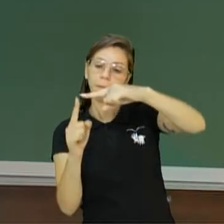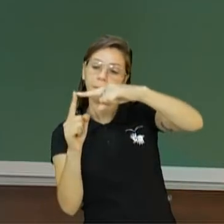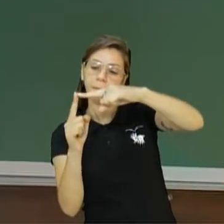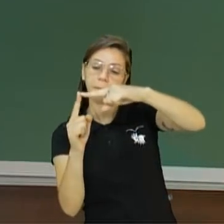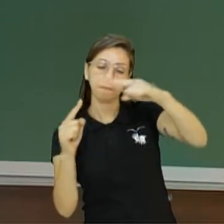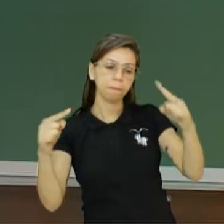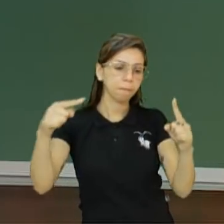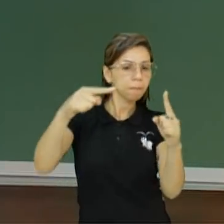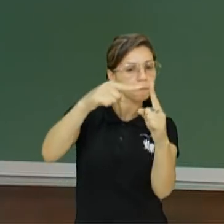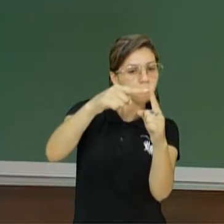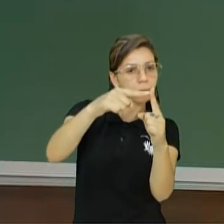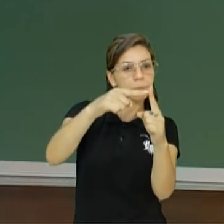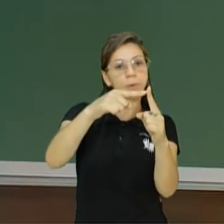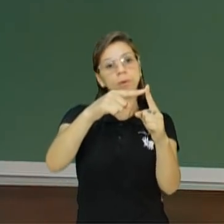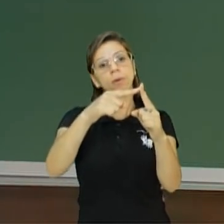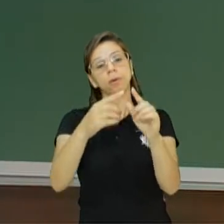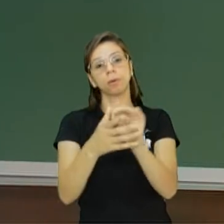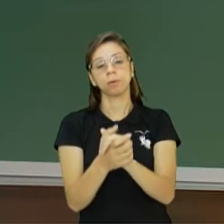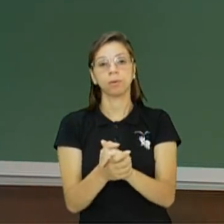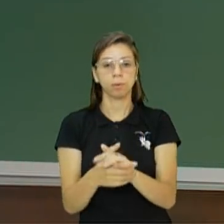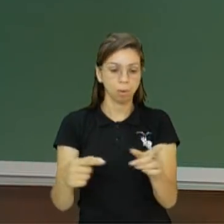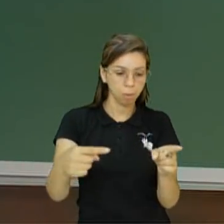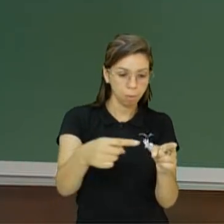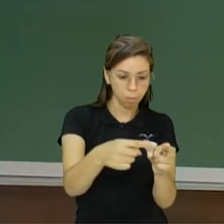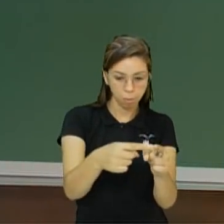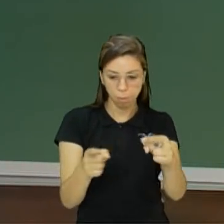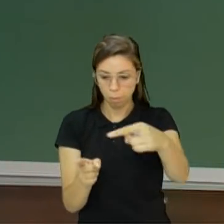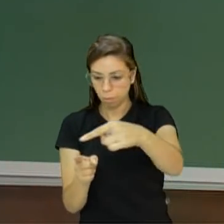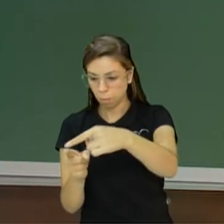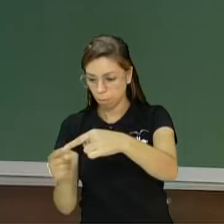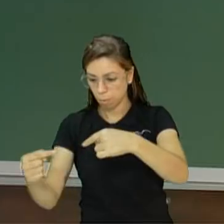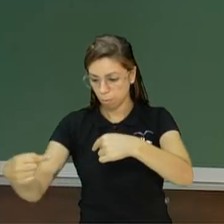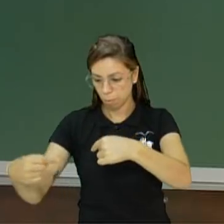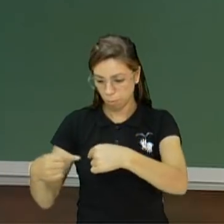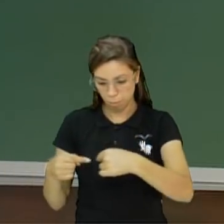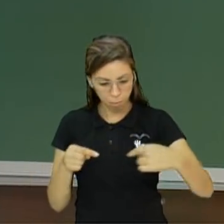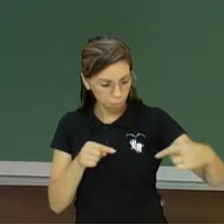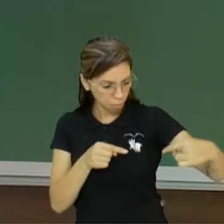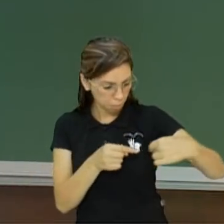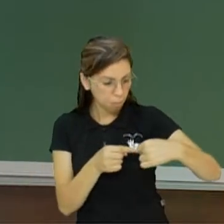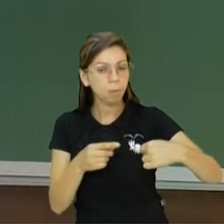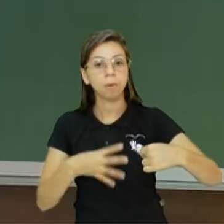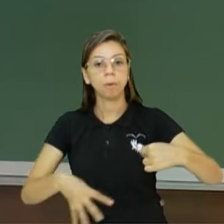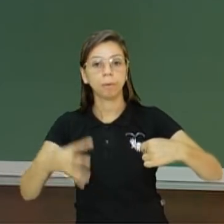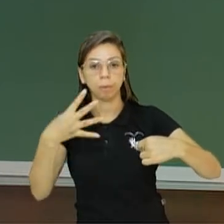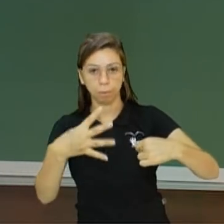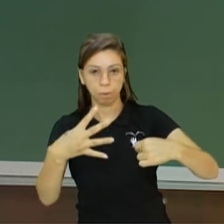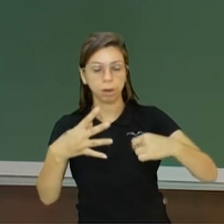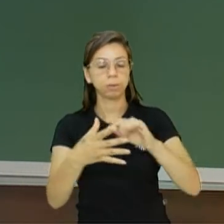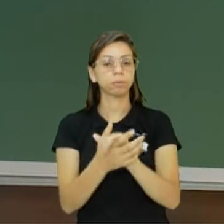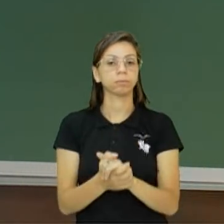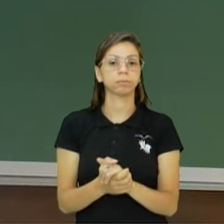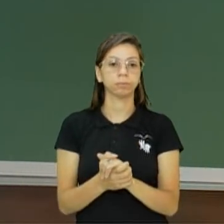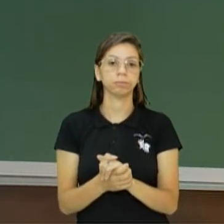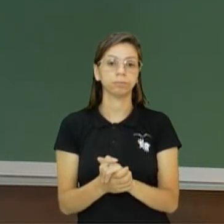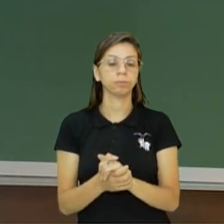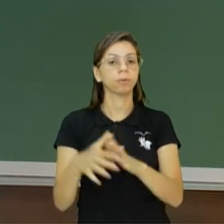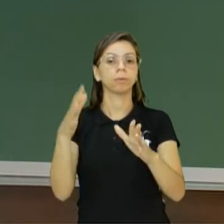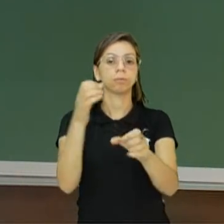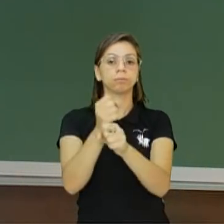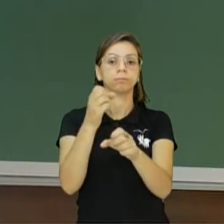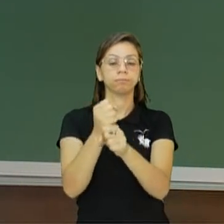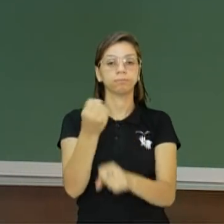Olhem, nós temos 4 jujubas na base de baixo e mais 4 na base de cima. Então, nós temos um total de